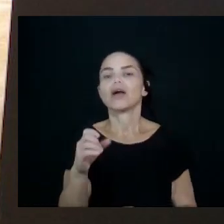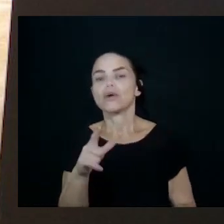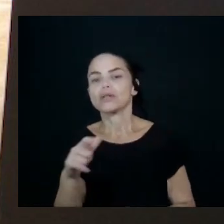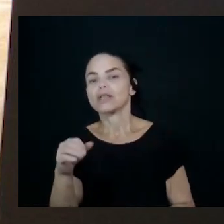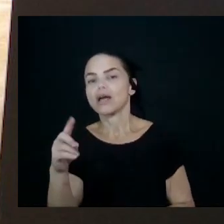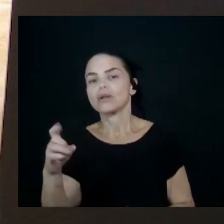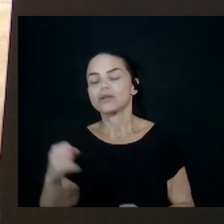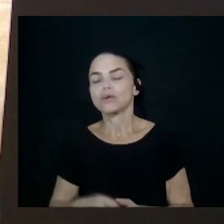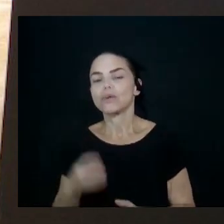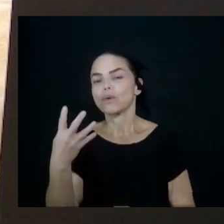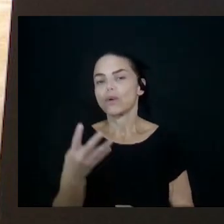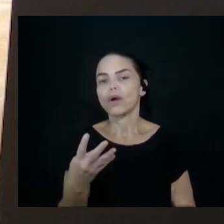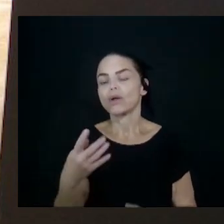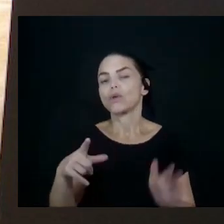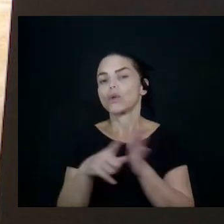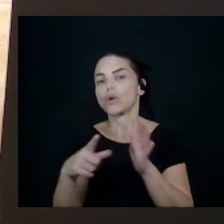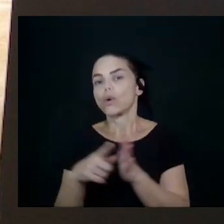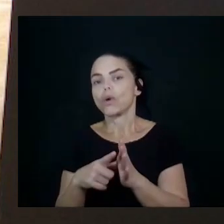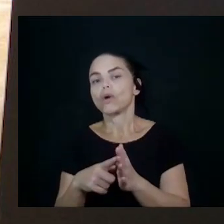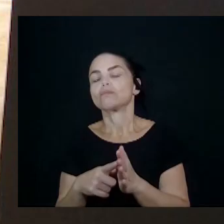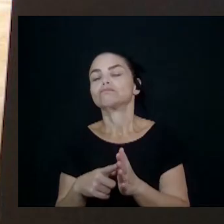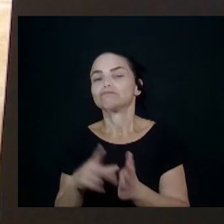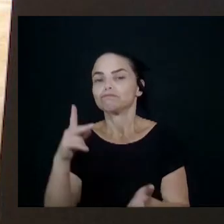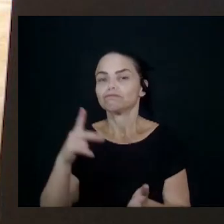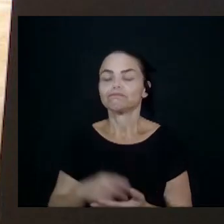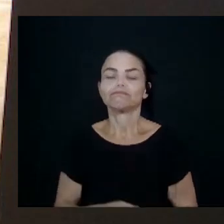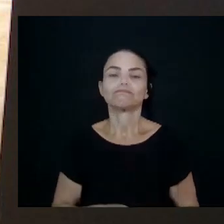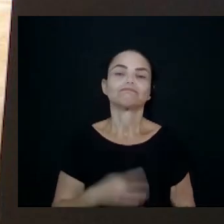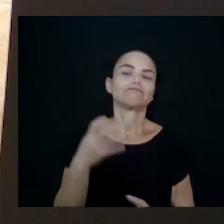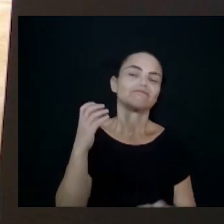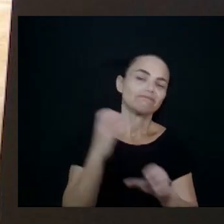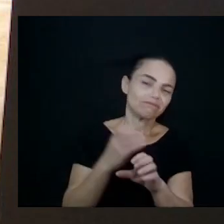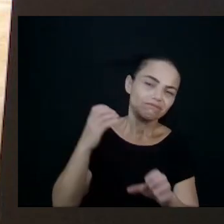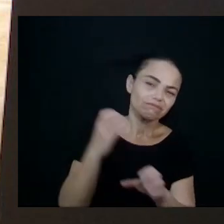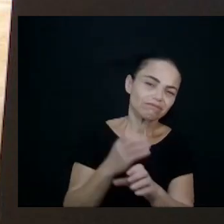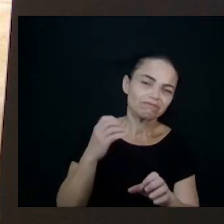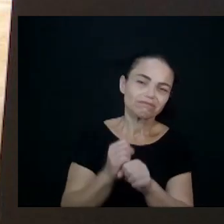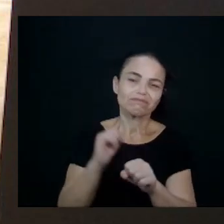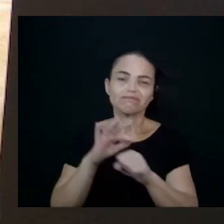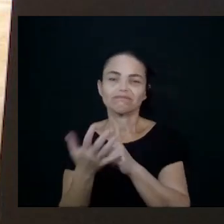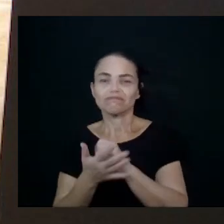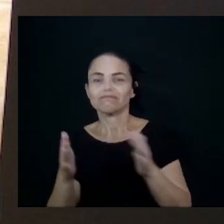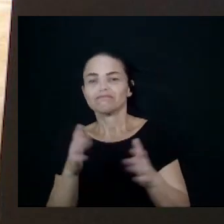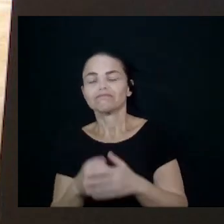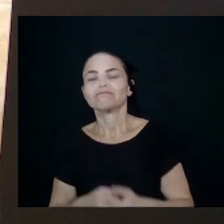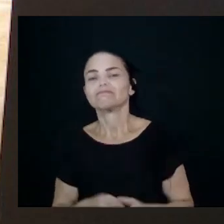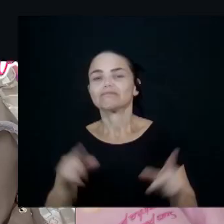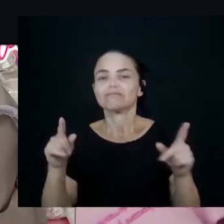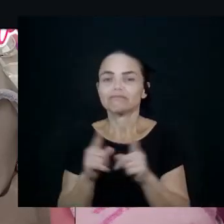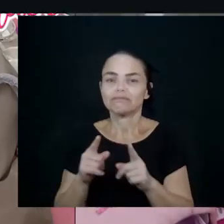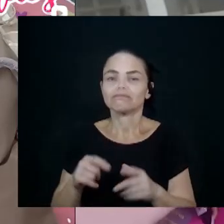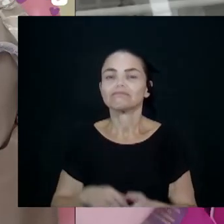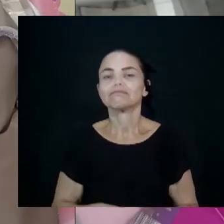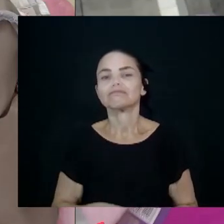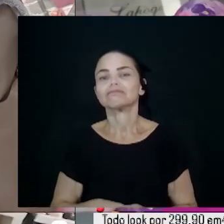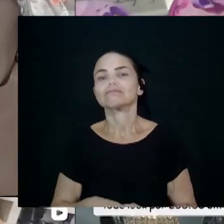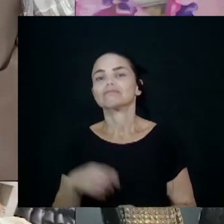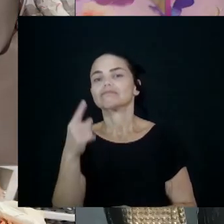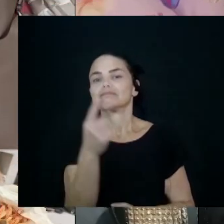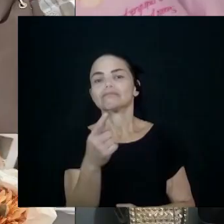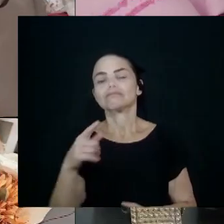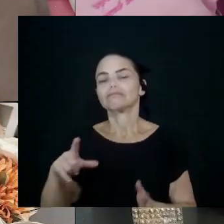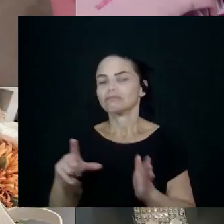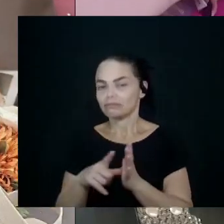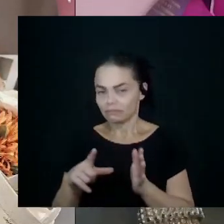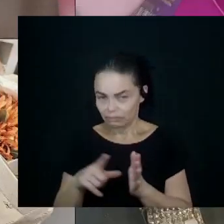4 lojas físicas. Com todas essas crises e pandemia, a gente foi reduzindo o número de lojas, hoje eu